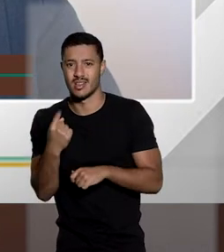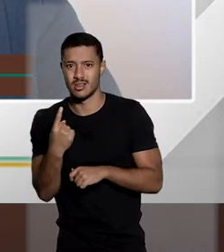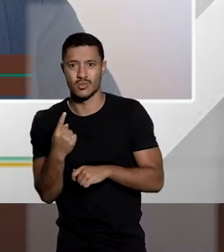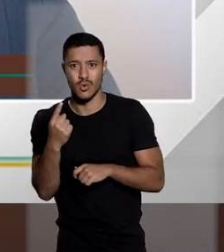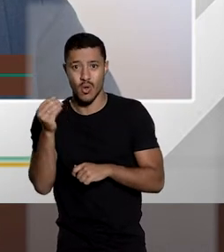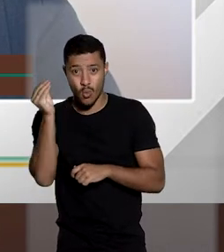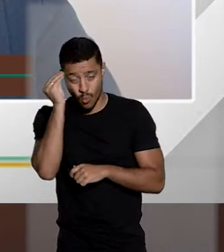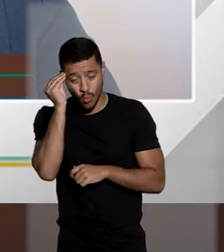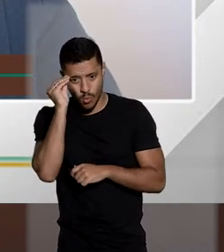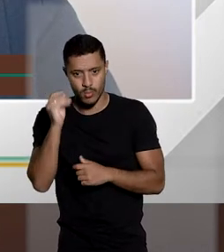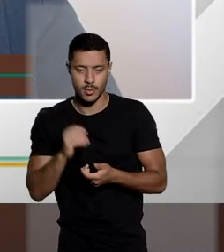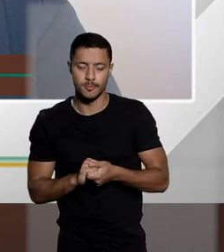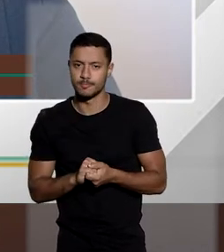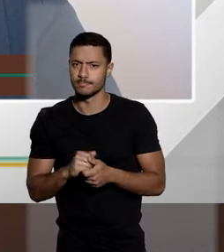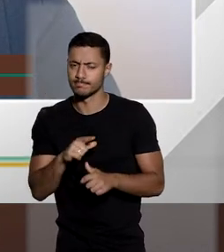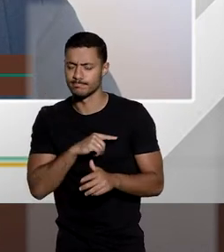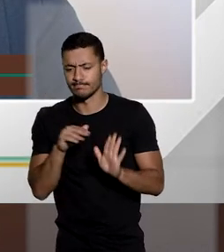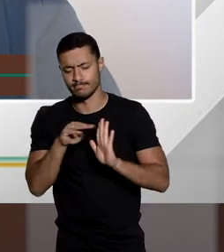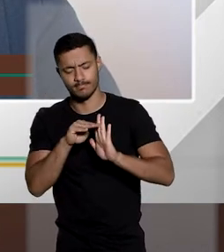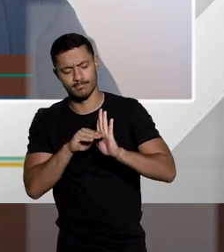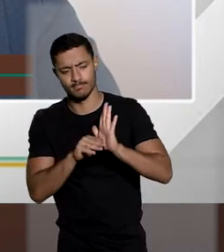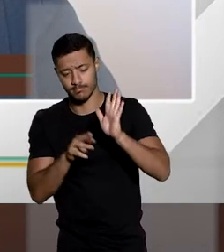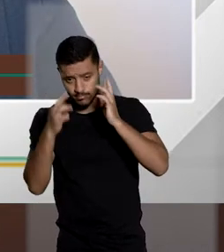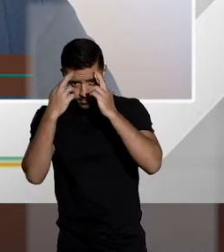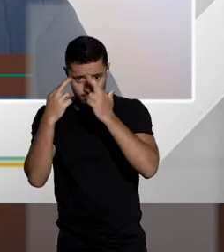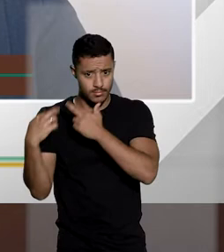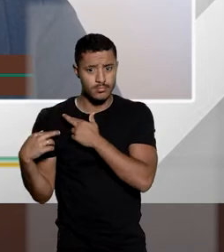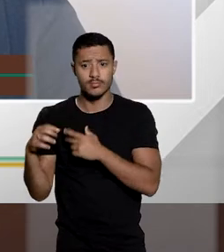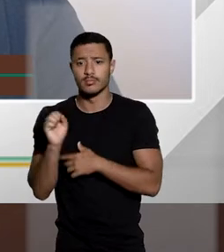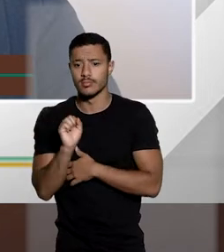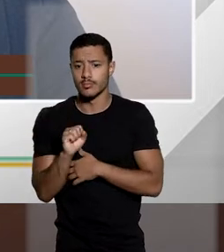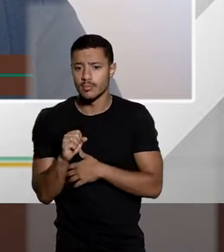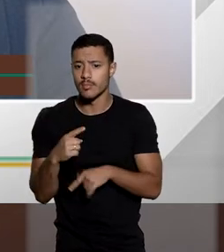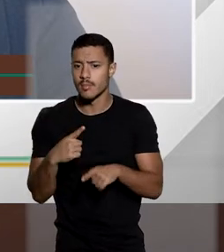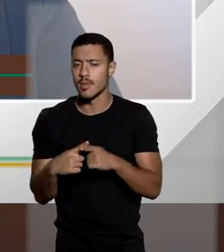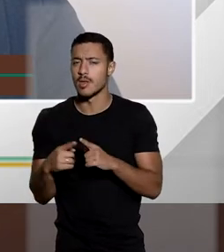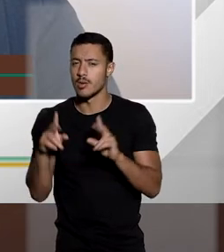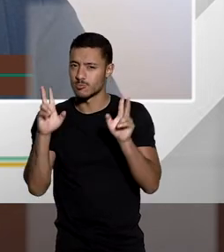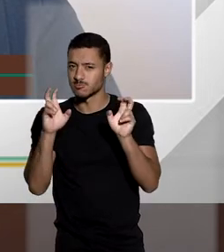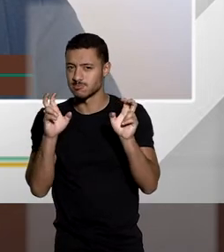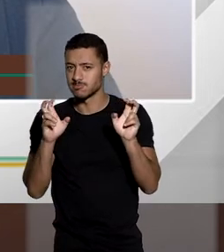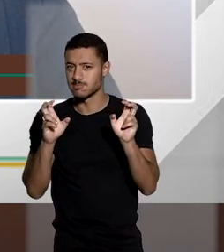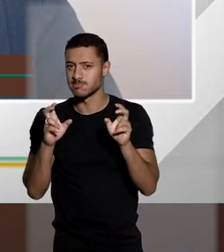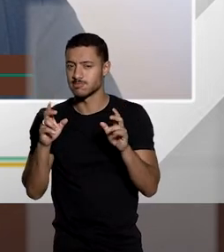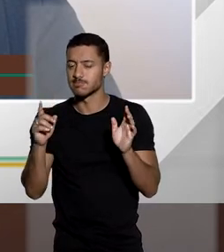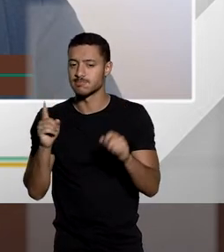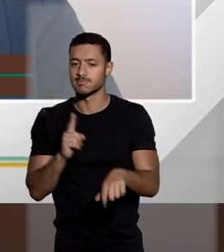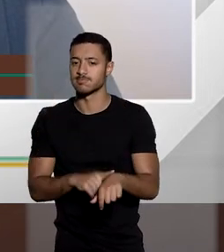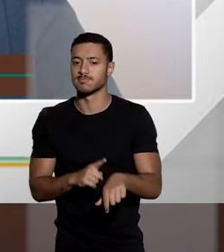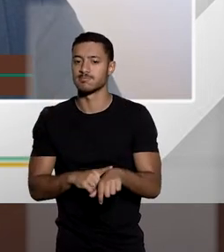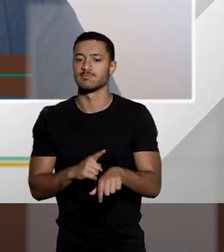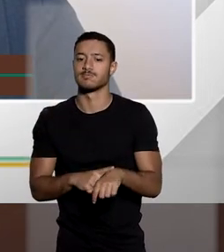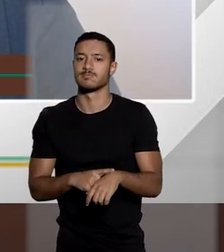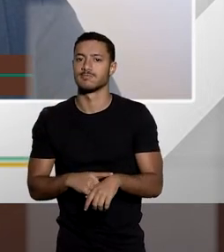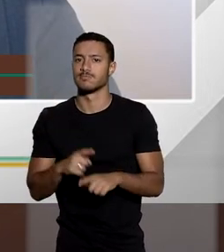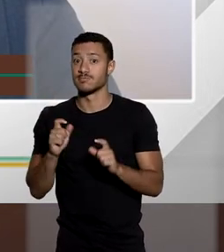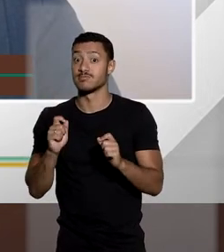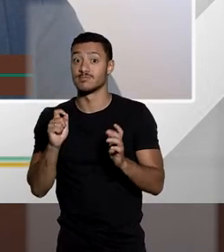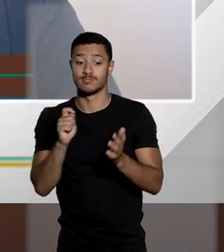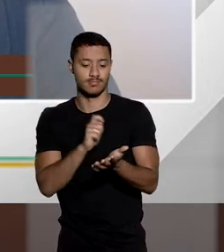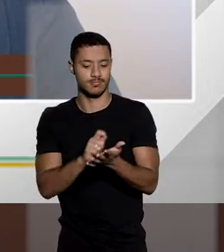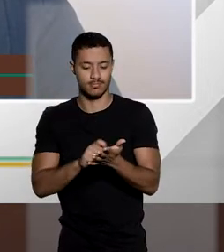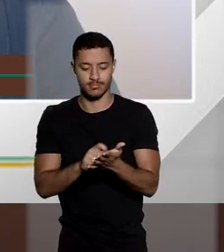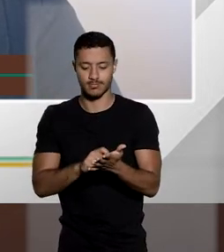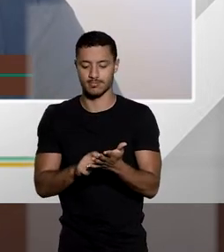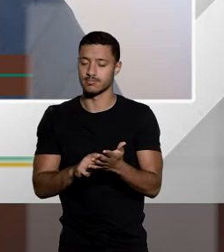dolo. Então, existem parâmetros para essa responsabilização, sim, mas é um tema realmente do momento, né? Esse de quem